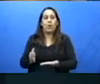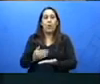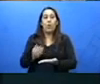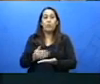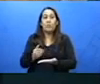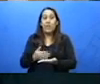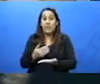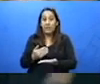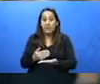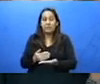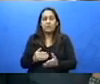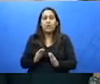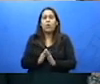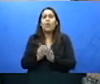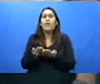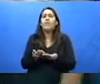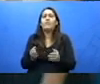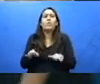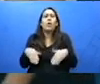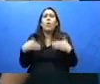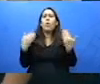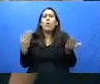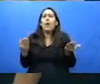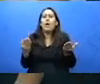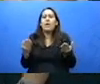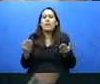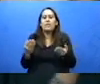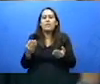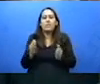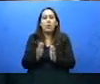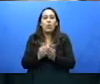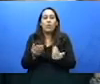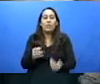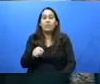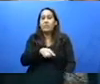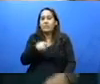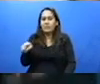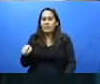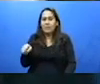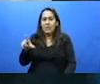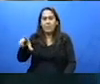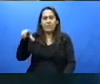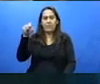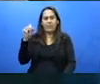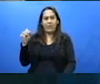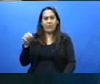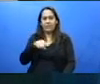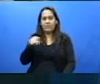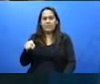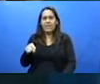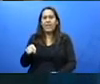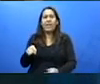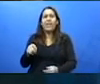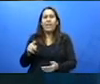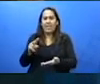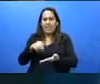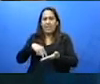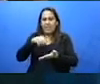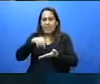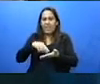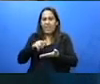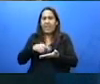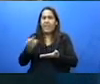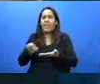E os livros? Quais serão os livros preferidos? Você gosta de ler? Você lê gibi, você lê